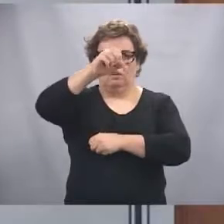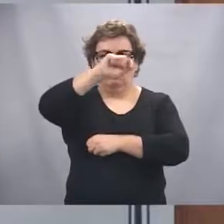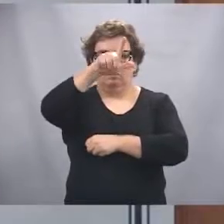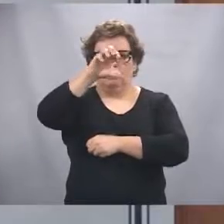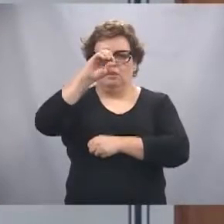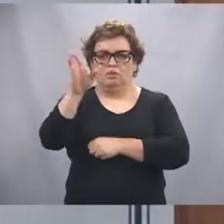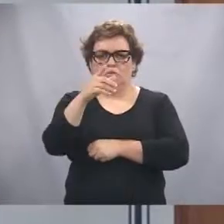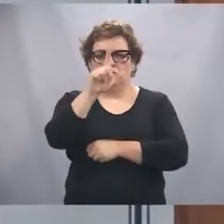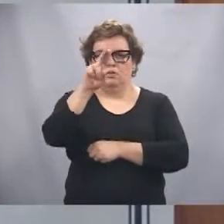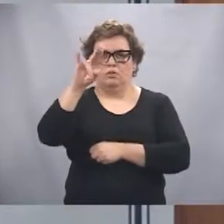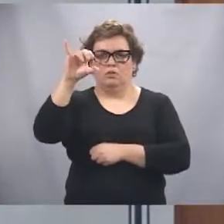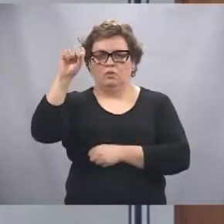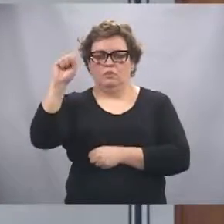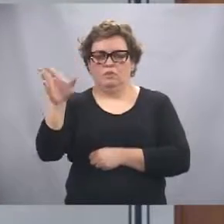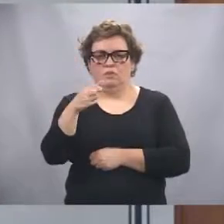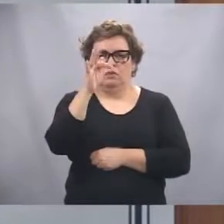Ferreira.